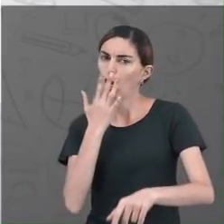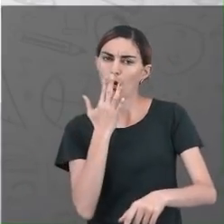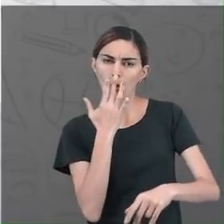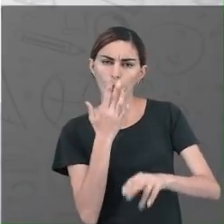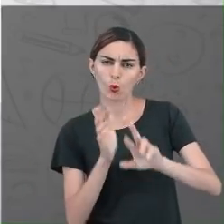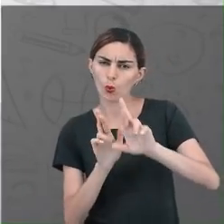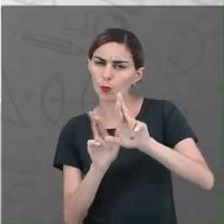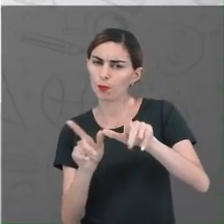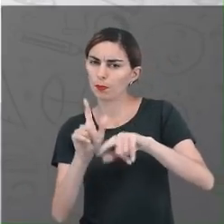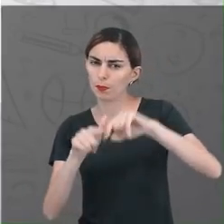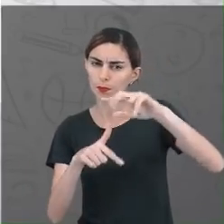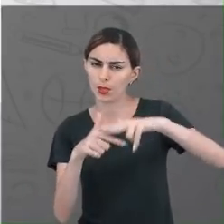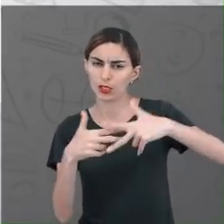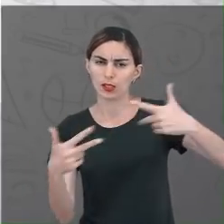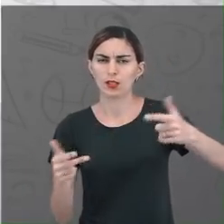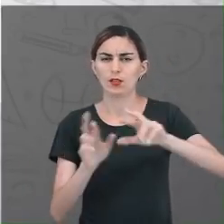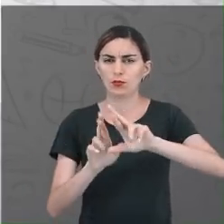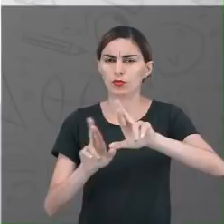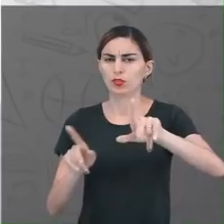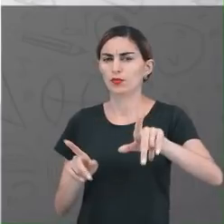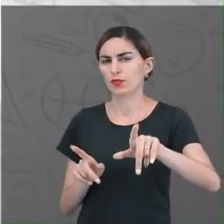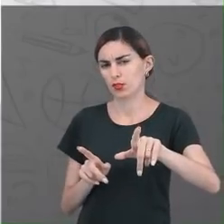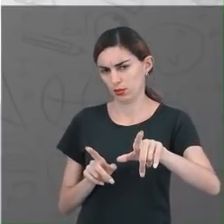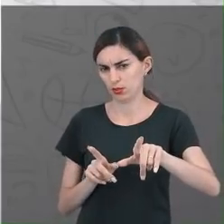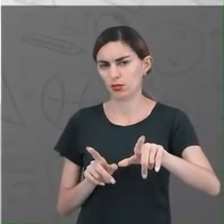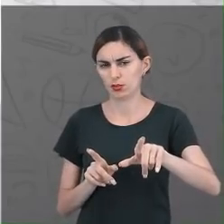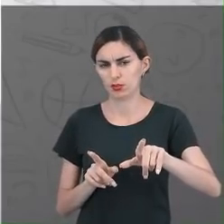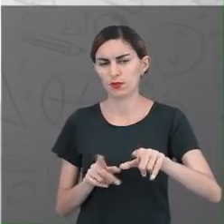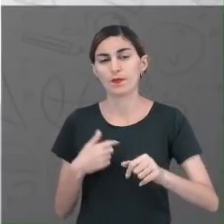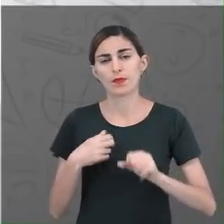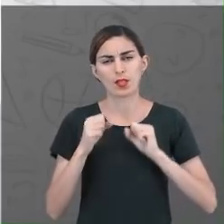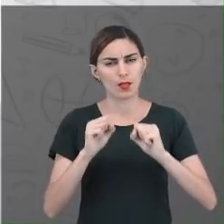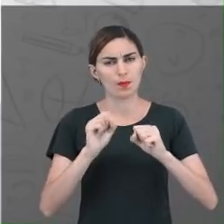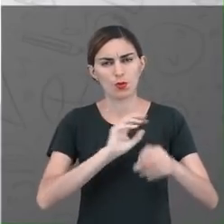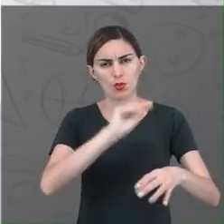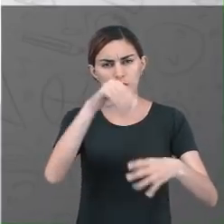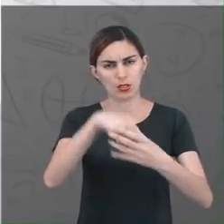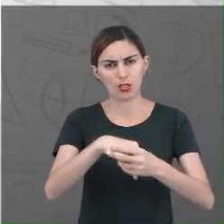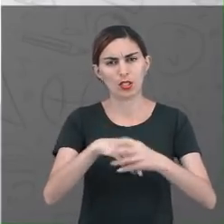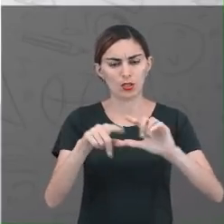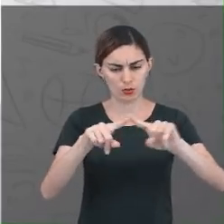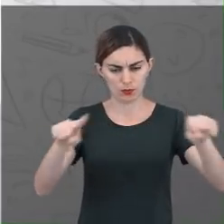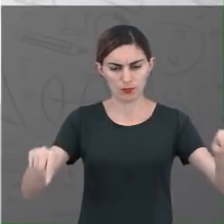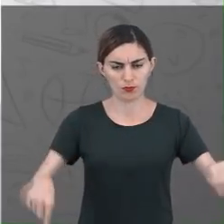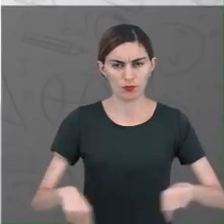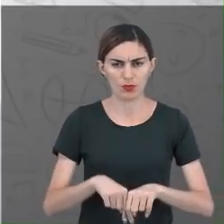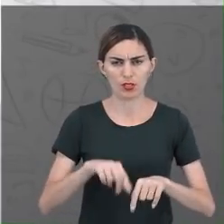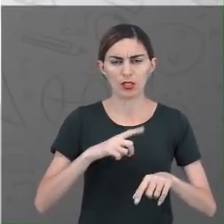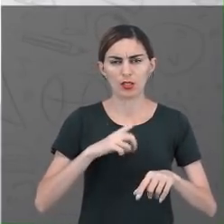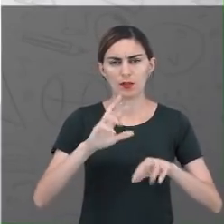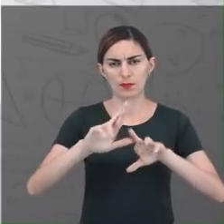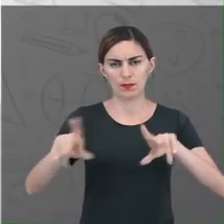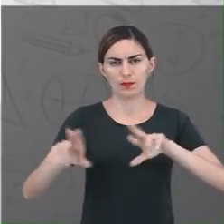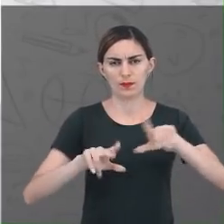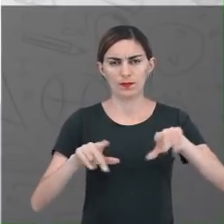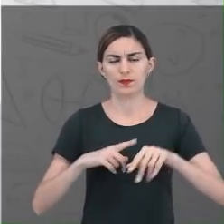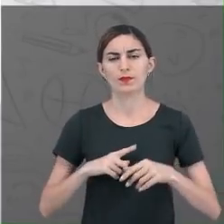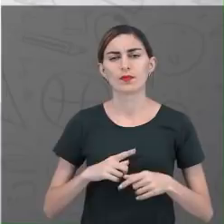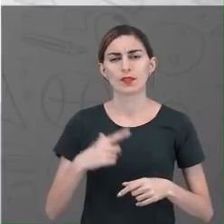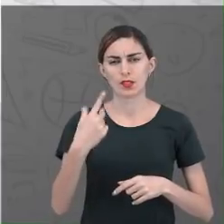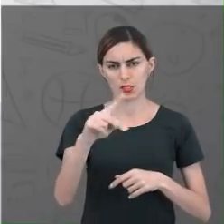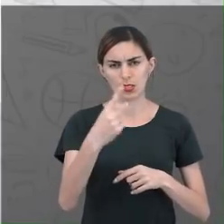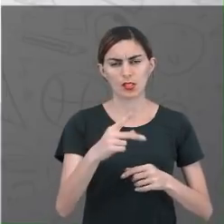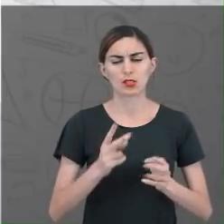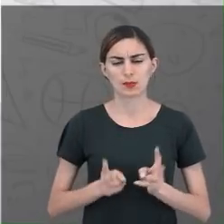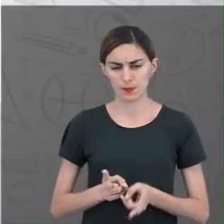e materiais, e aí a gente pode ter dentro de um mesmo ambiente várias atividades diferentes. Esse é um